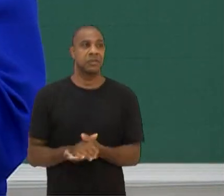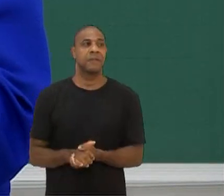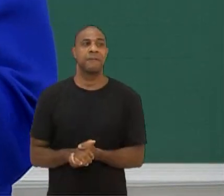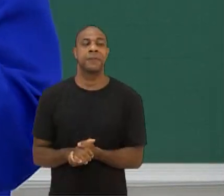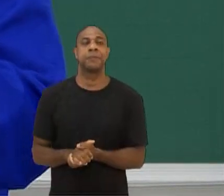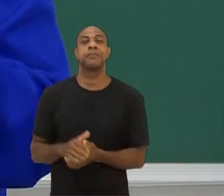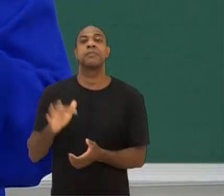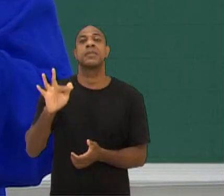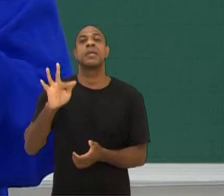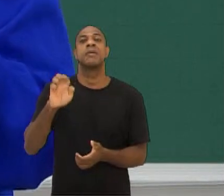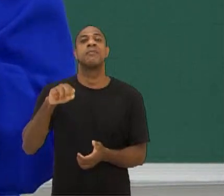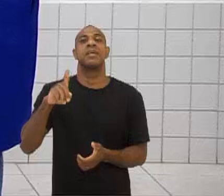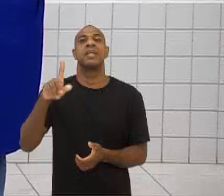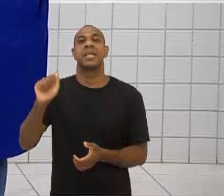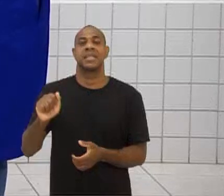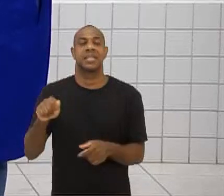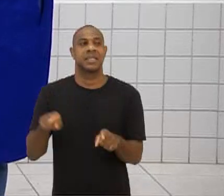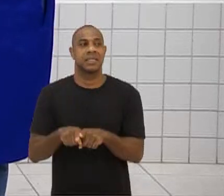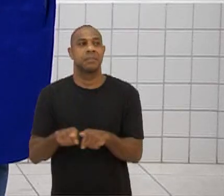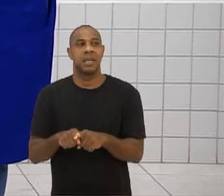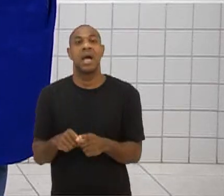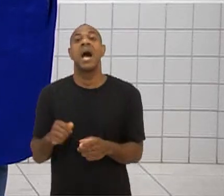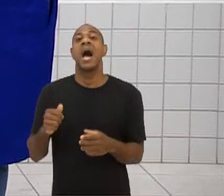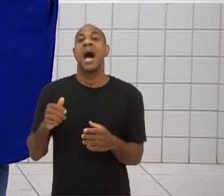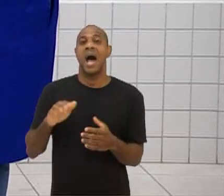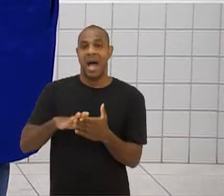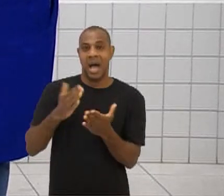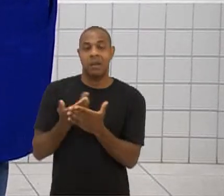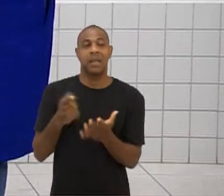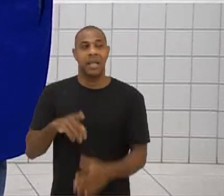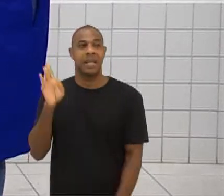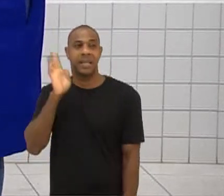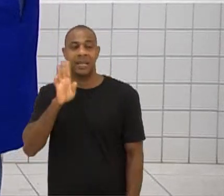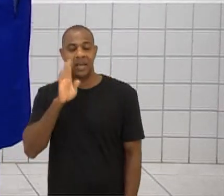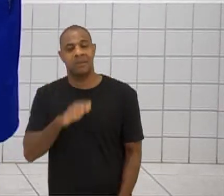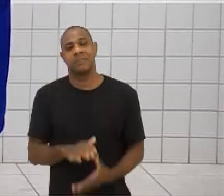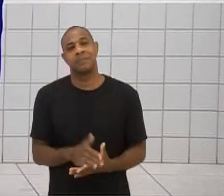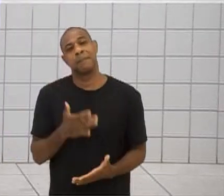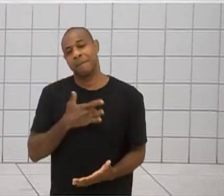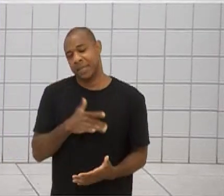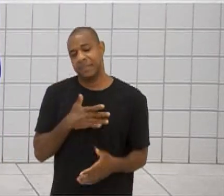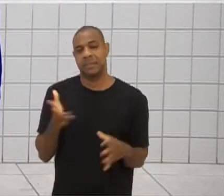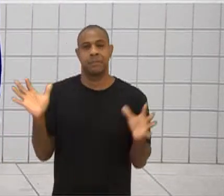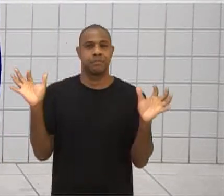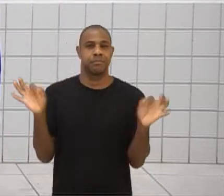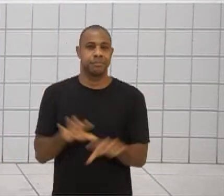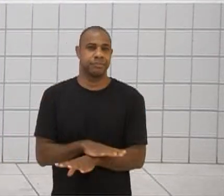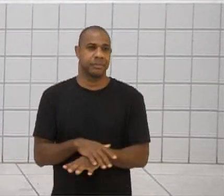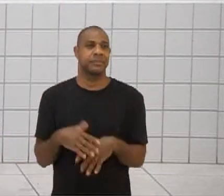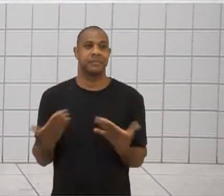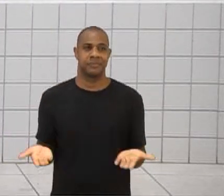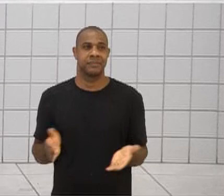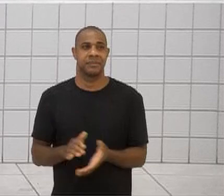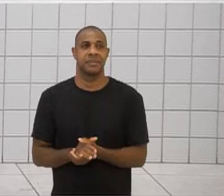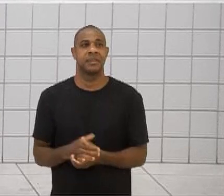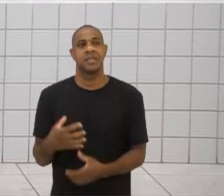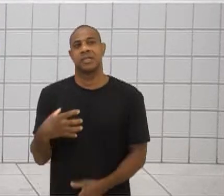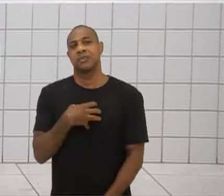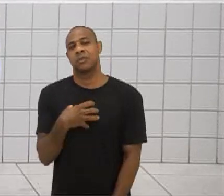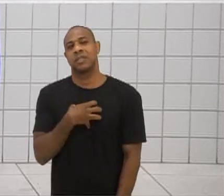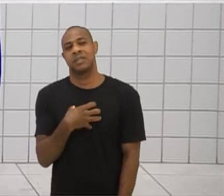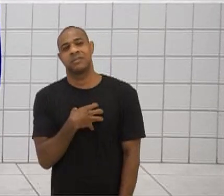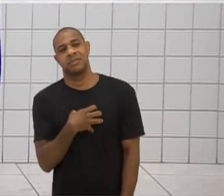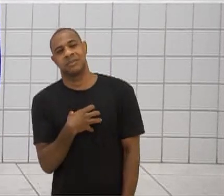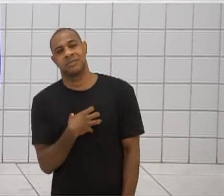Fernanda Alice também diz que a aula é muito legal, pena que já está acabando. E é verdade mesmo. Eu também estou sentindo,